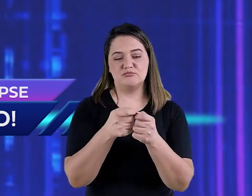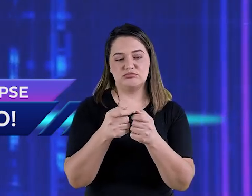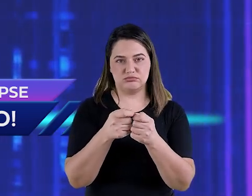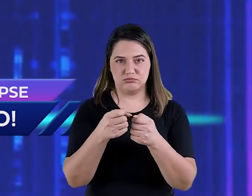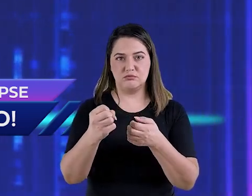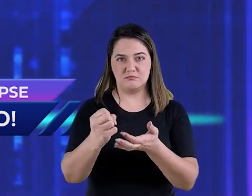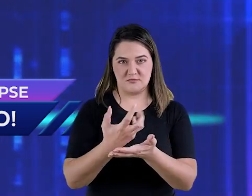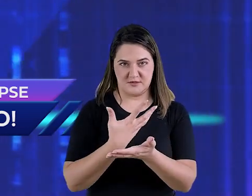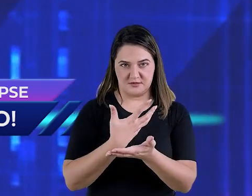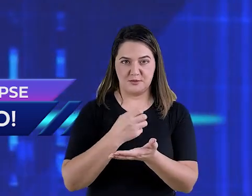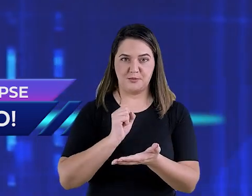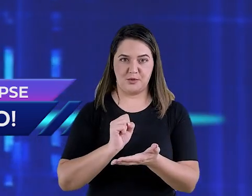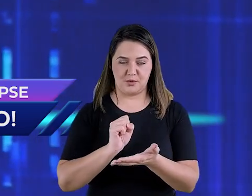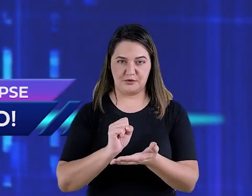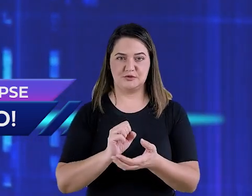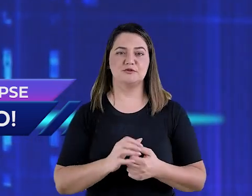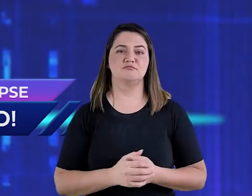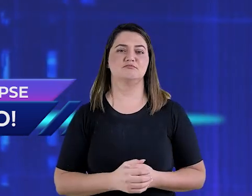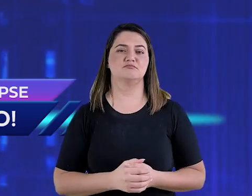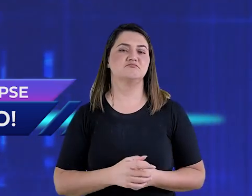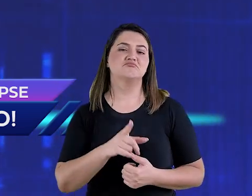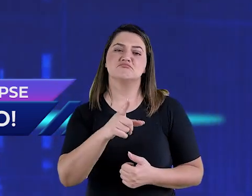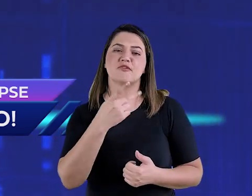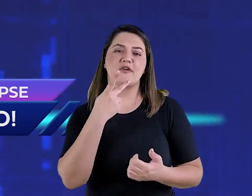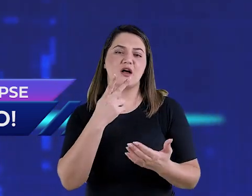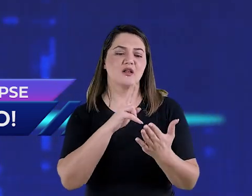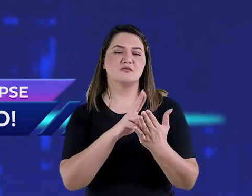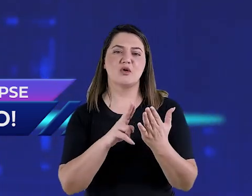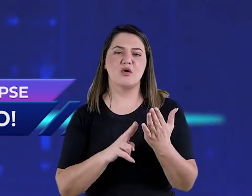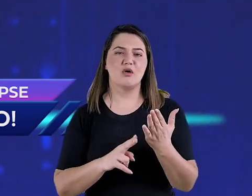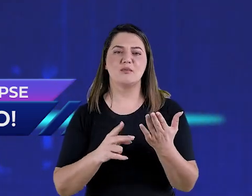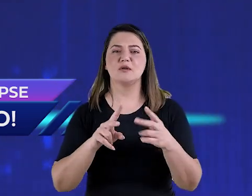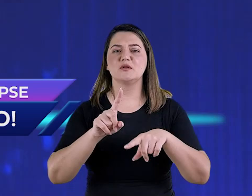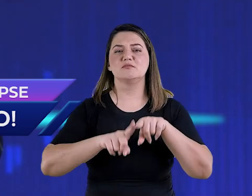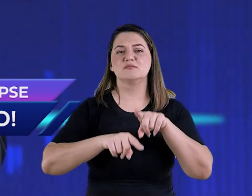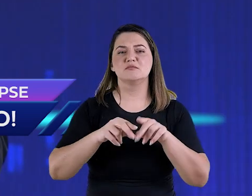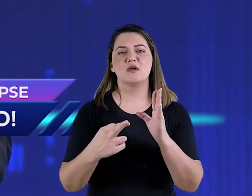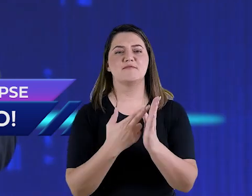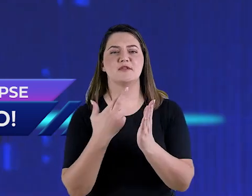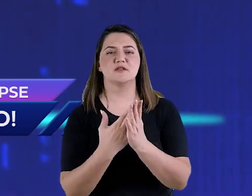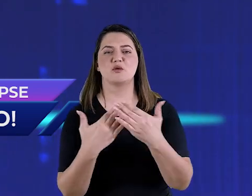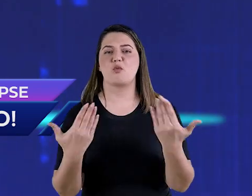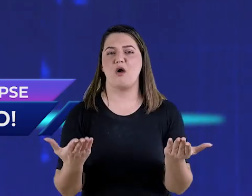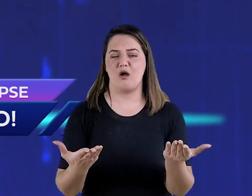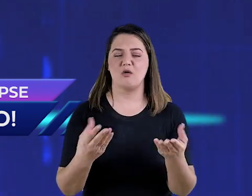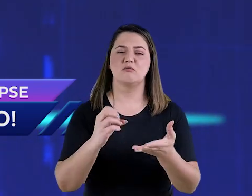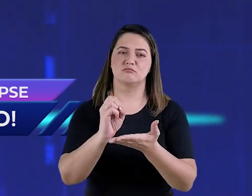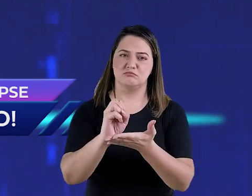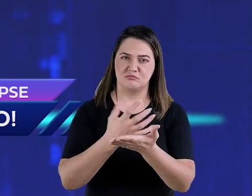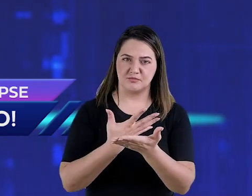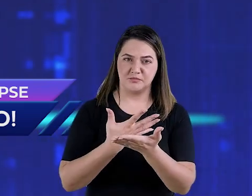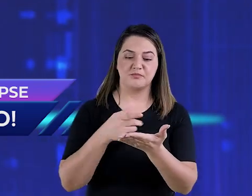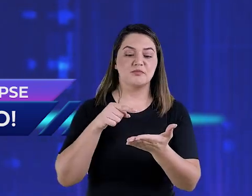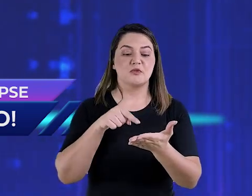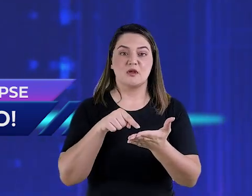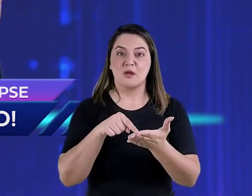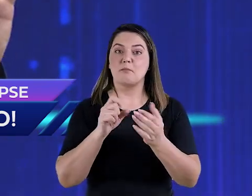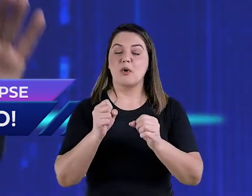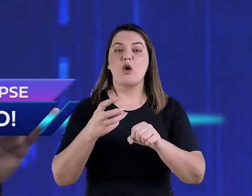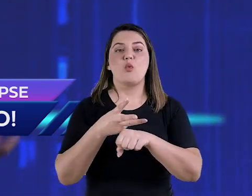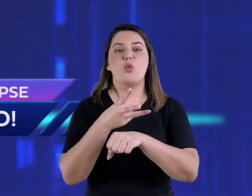98 244 0077 e envia uma mensagem para nós pelo WhatsApp e nós vamos te responder. Esse serviço